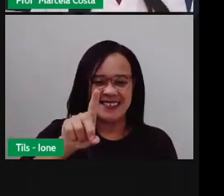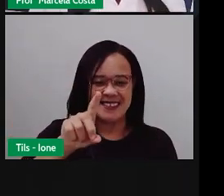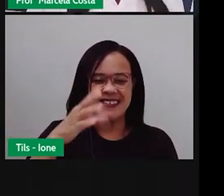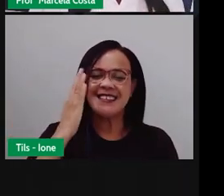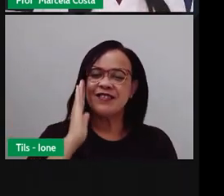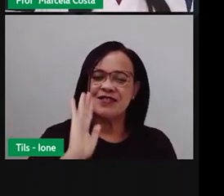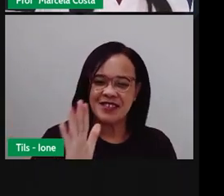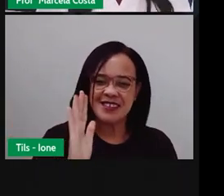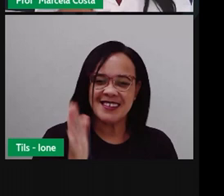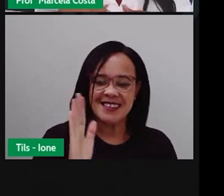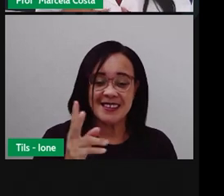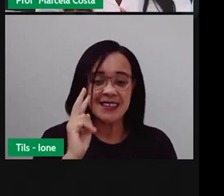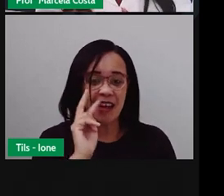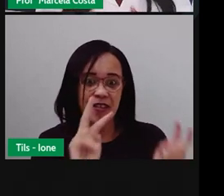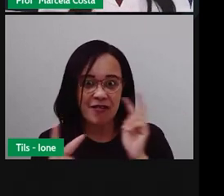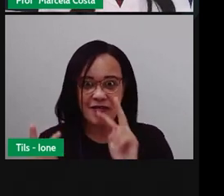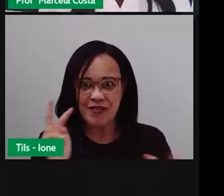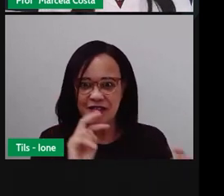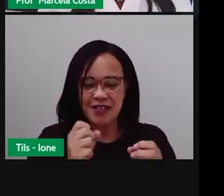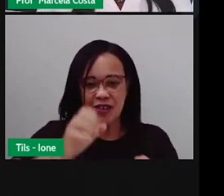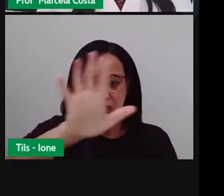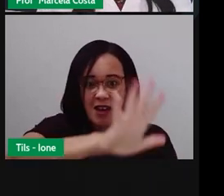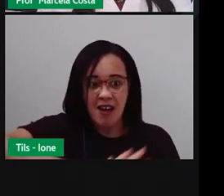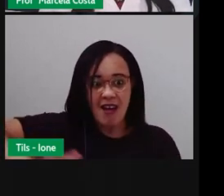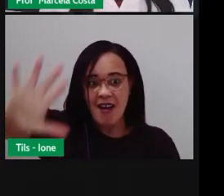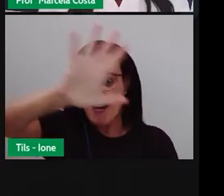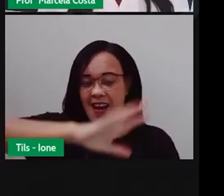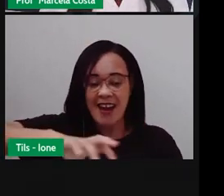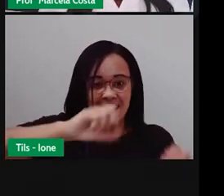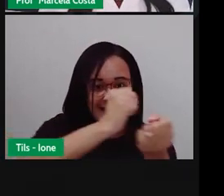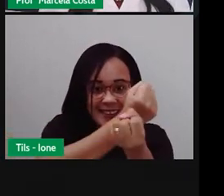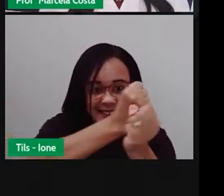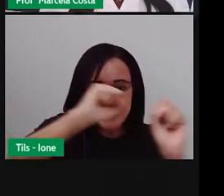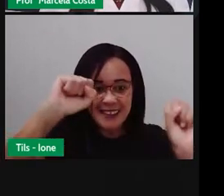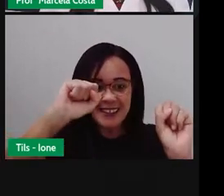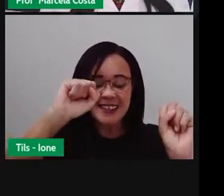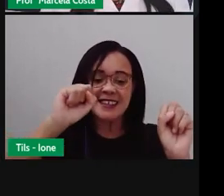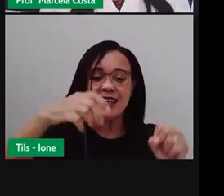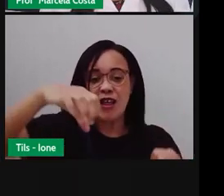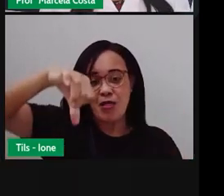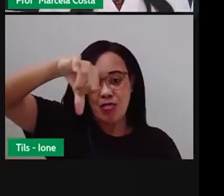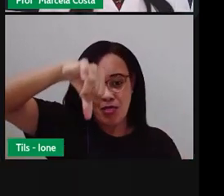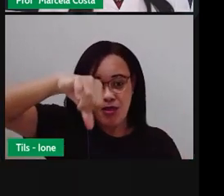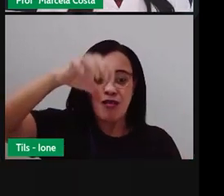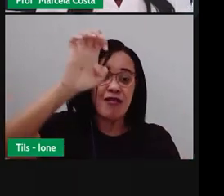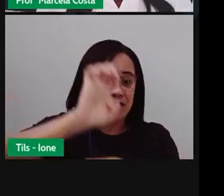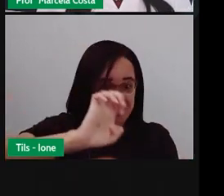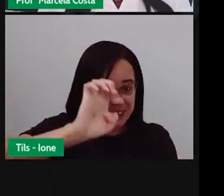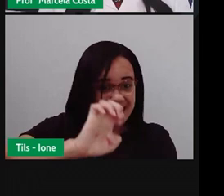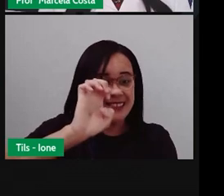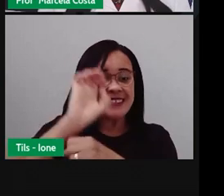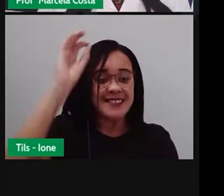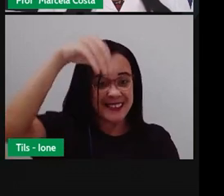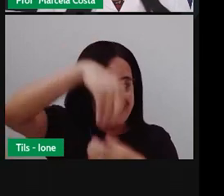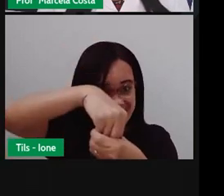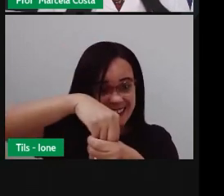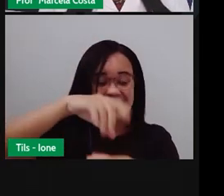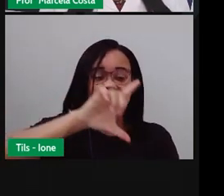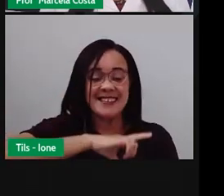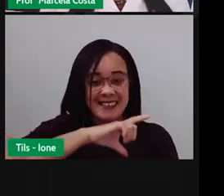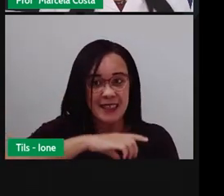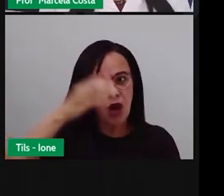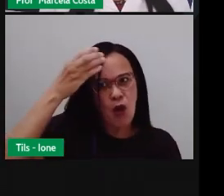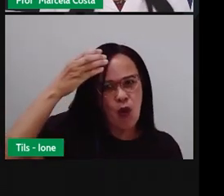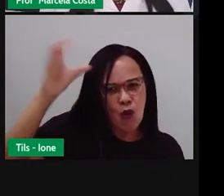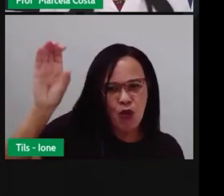viu que a região Nordeste é a maior região do Brasil, composta por 9 estados. Então, ela tem uma cultura